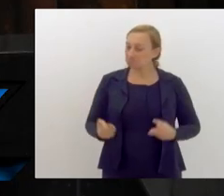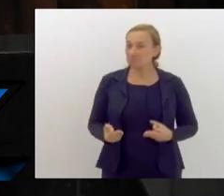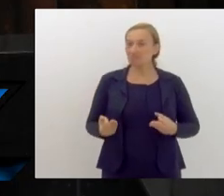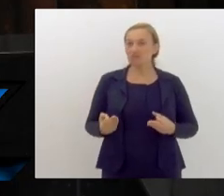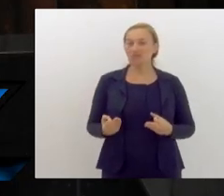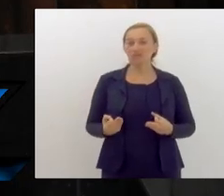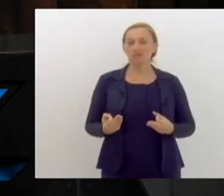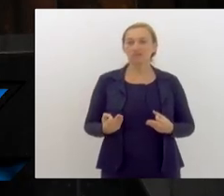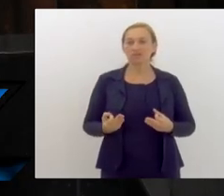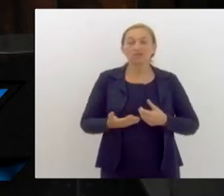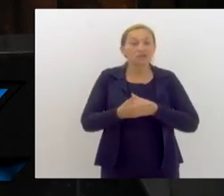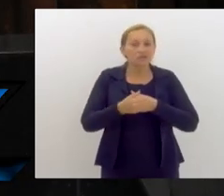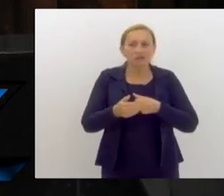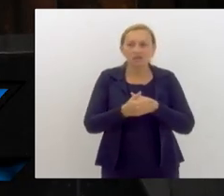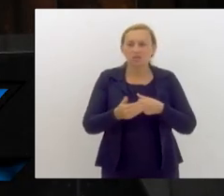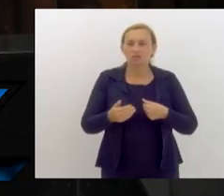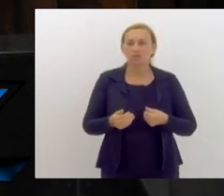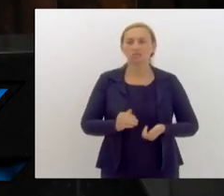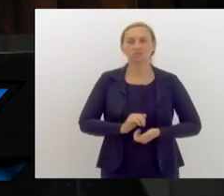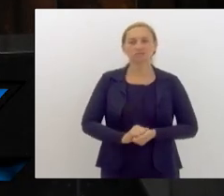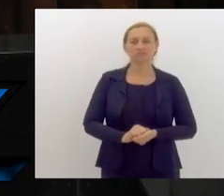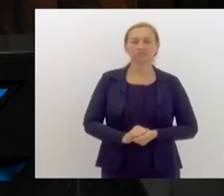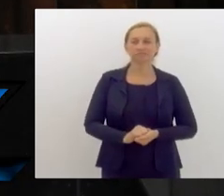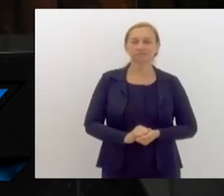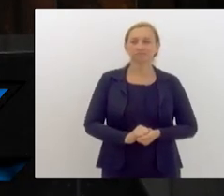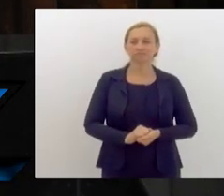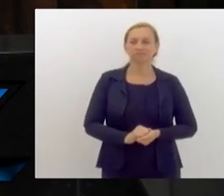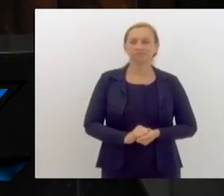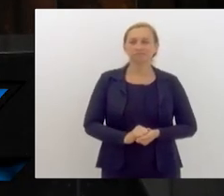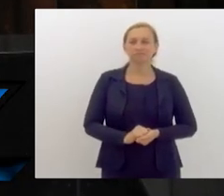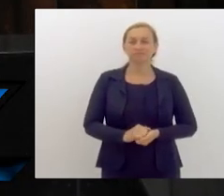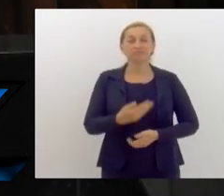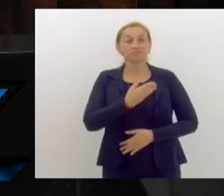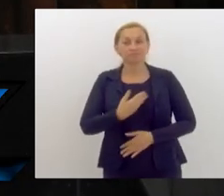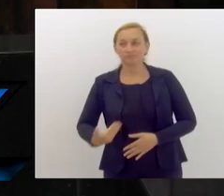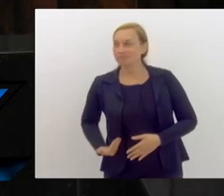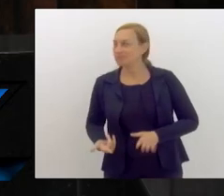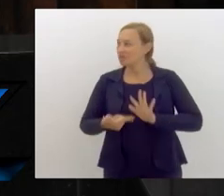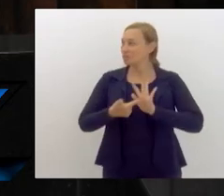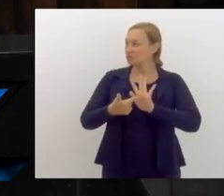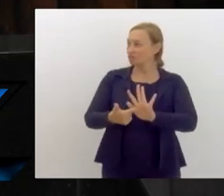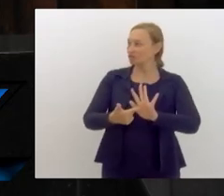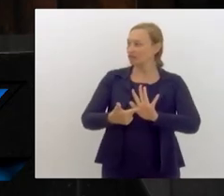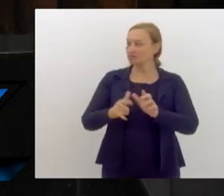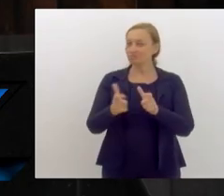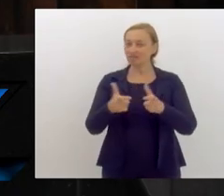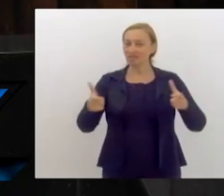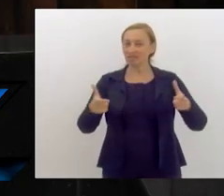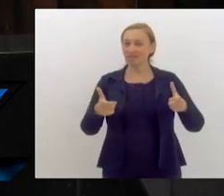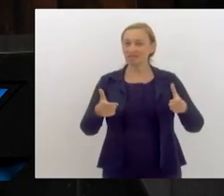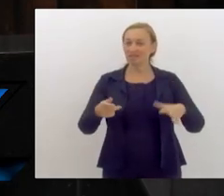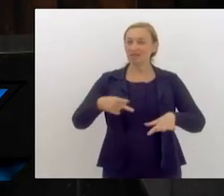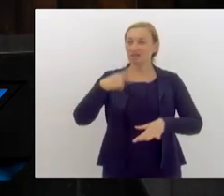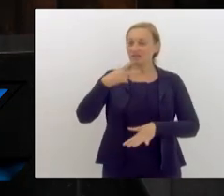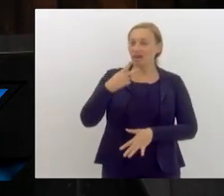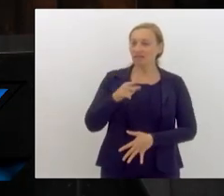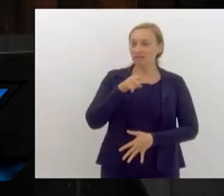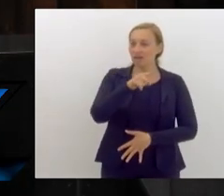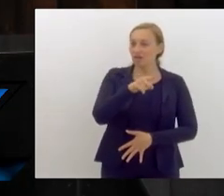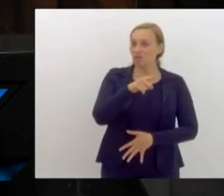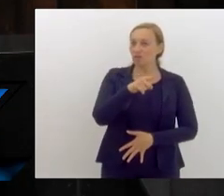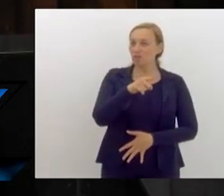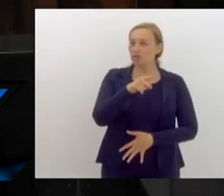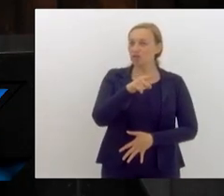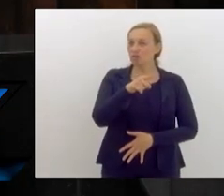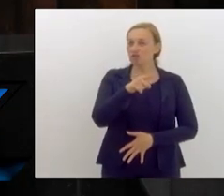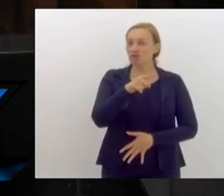é de prática do governador Cláudio Castro Governador tem mostrado uma grandeza primeiro que foi falado lá no palco